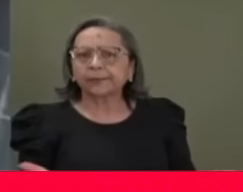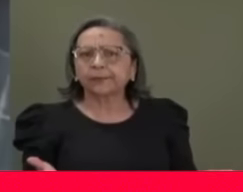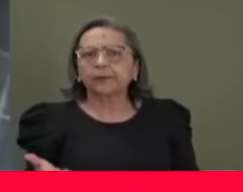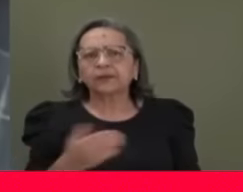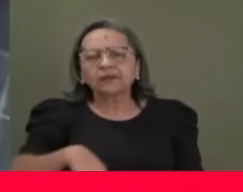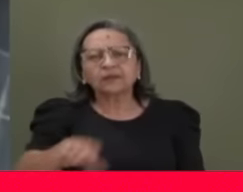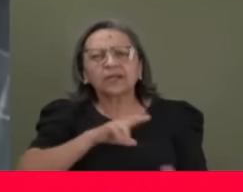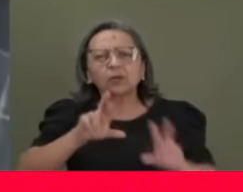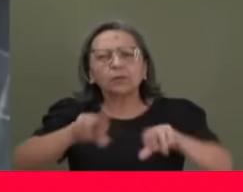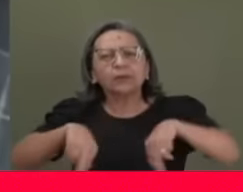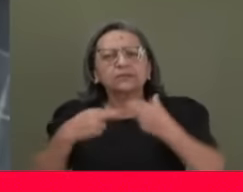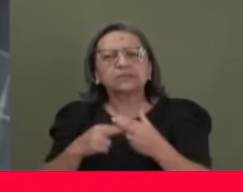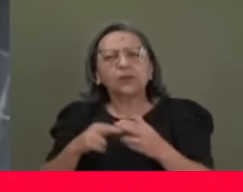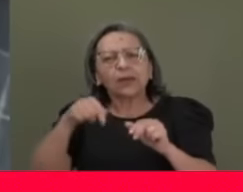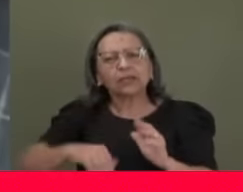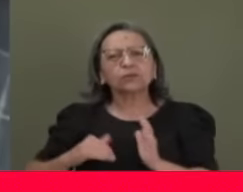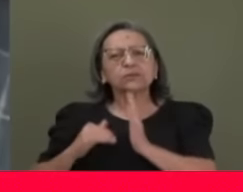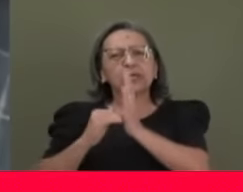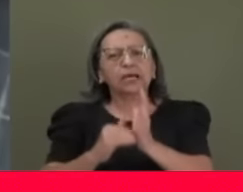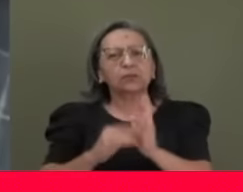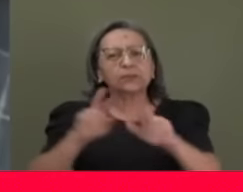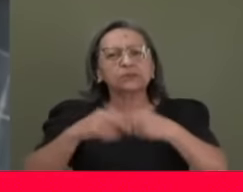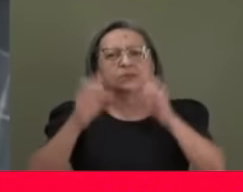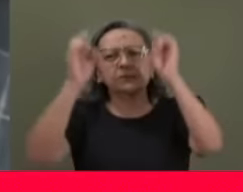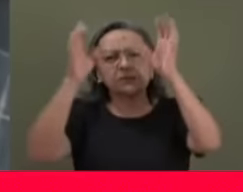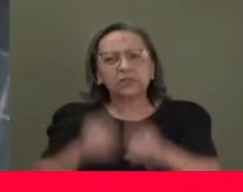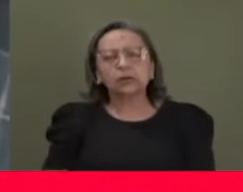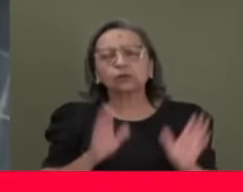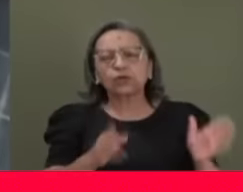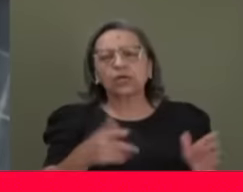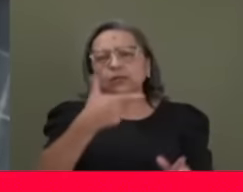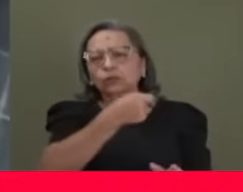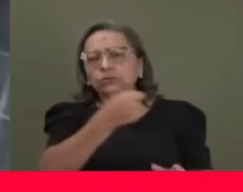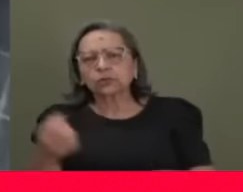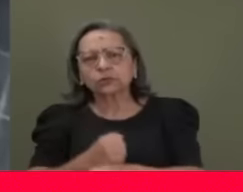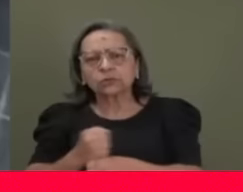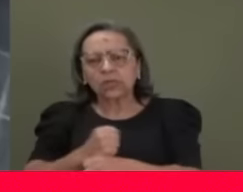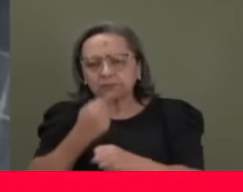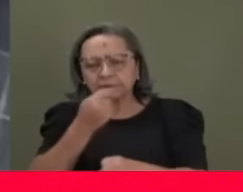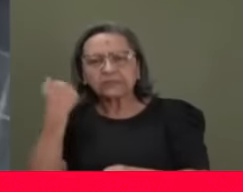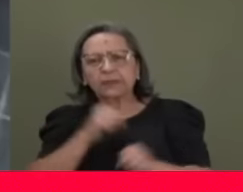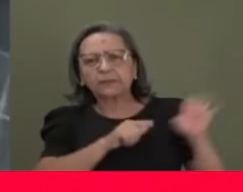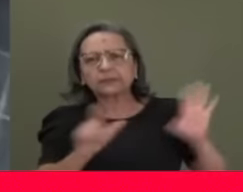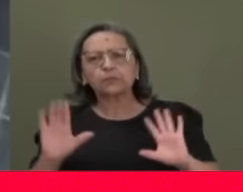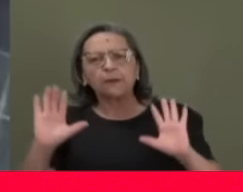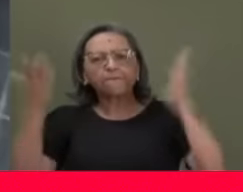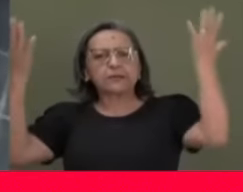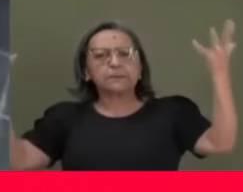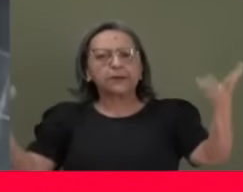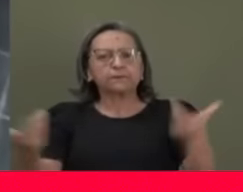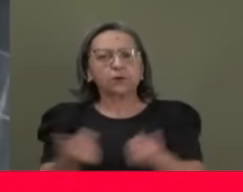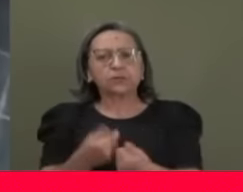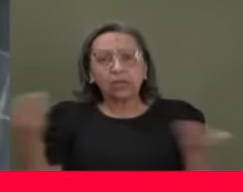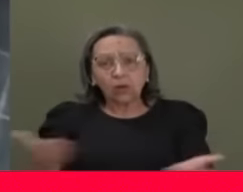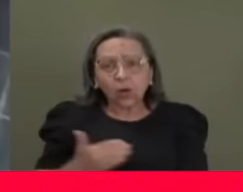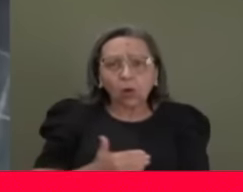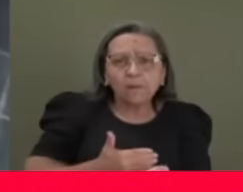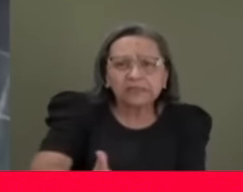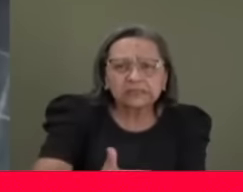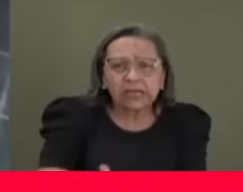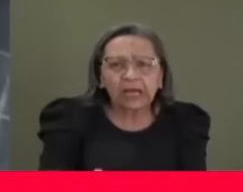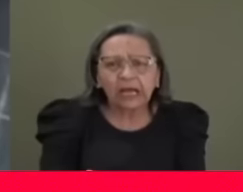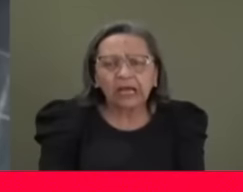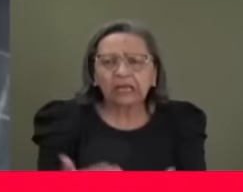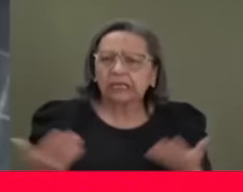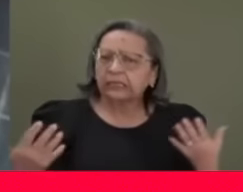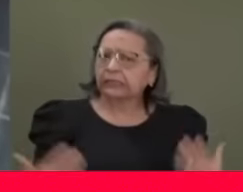numa sessão do Senado Federal, após os seus 200 anos, que foi na semana passada, começar com o pé esquerdo, tendo